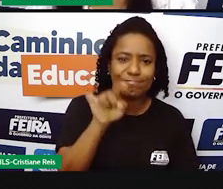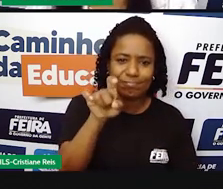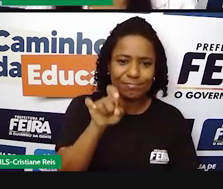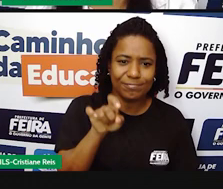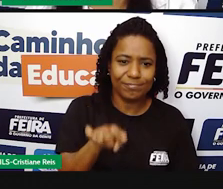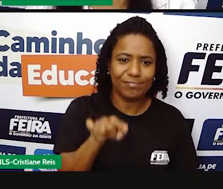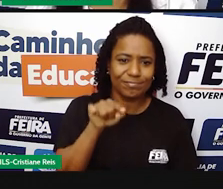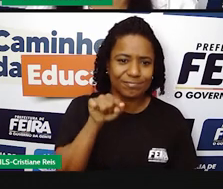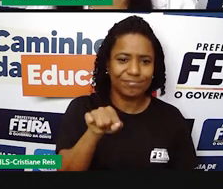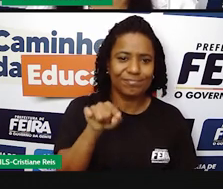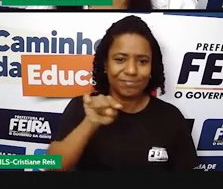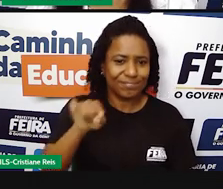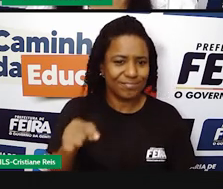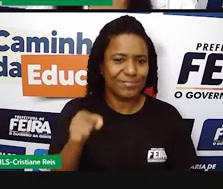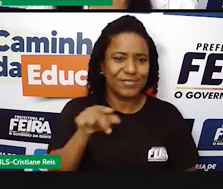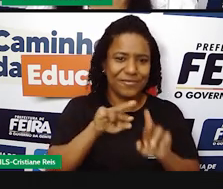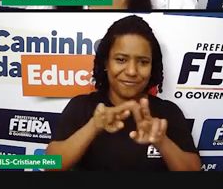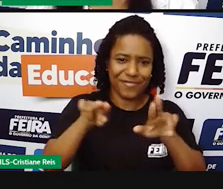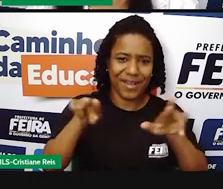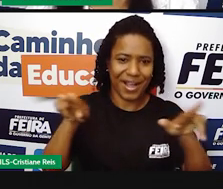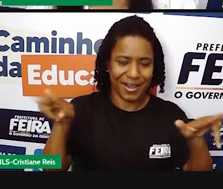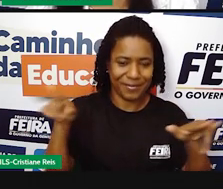nesses gêneros textuais.